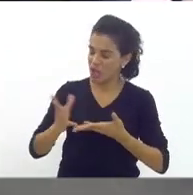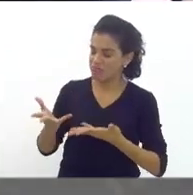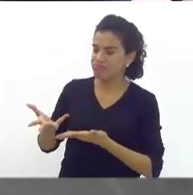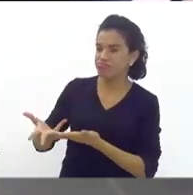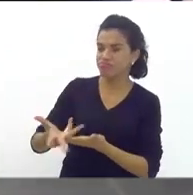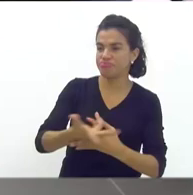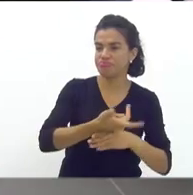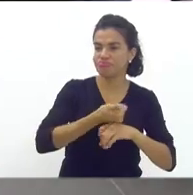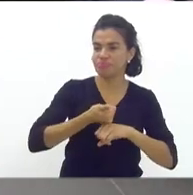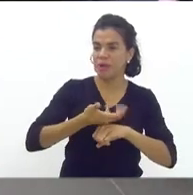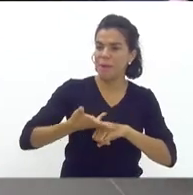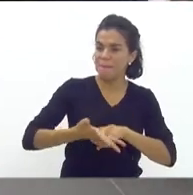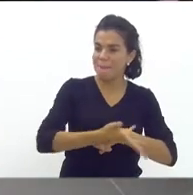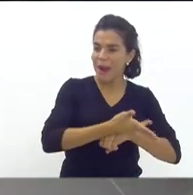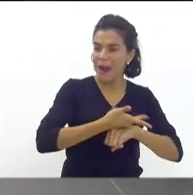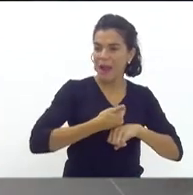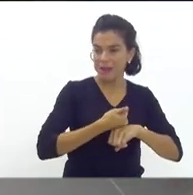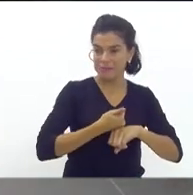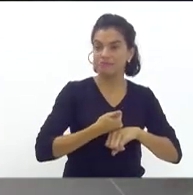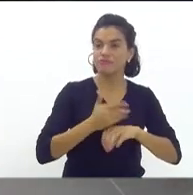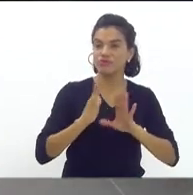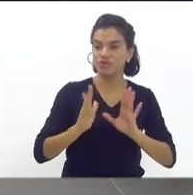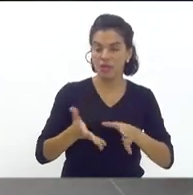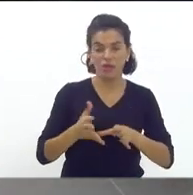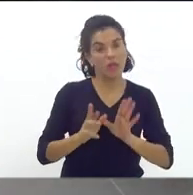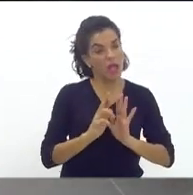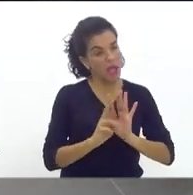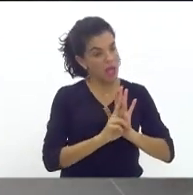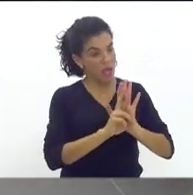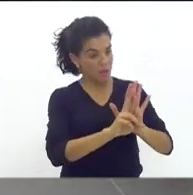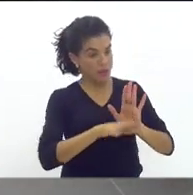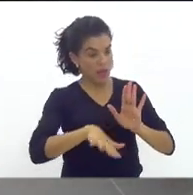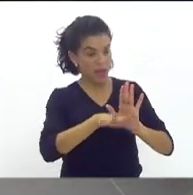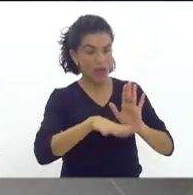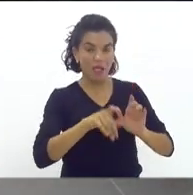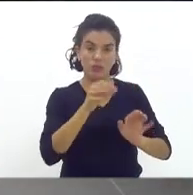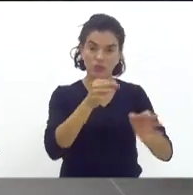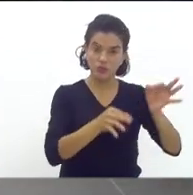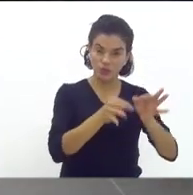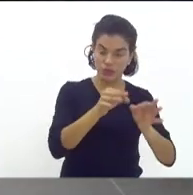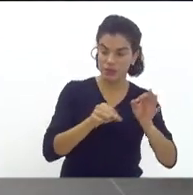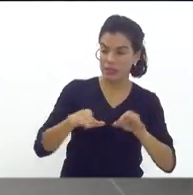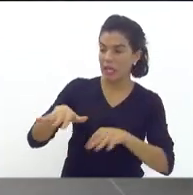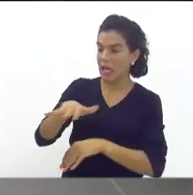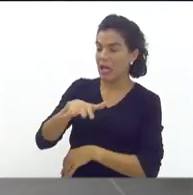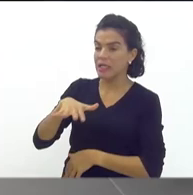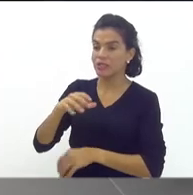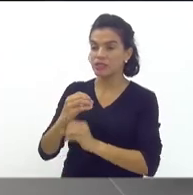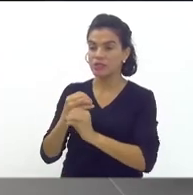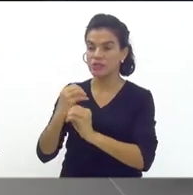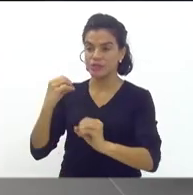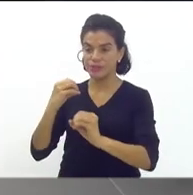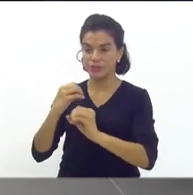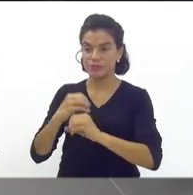exercer essa função então eu digo que são são representantes da área jurídica e da área de engenharia